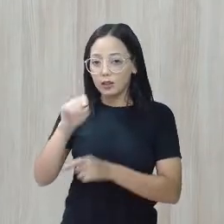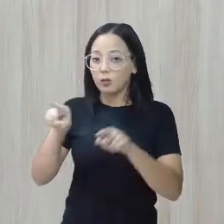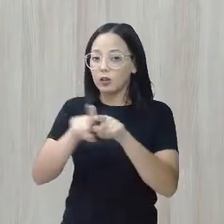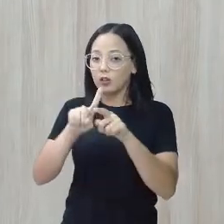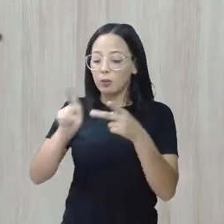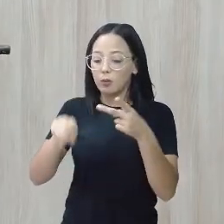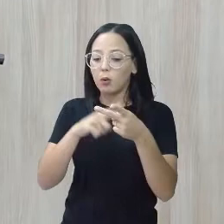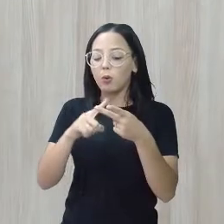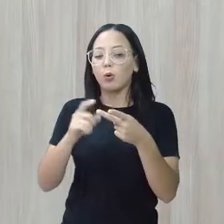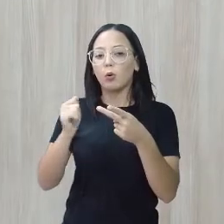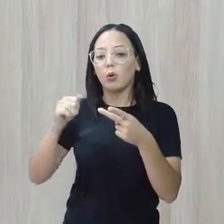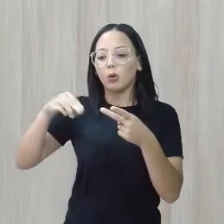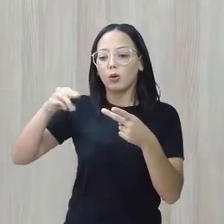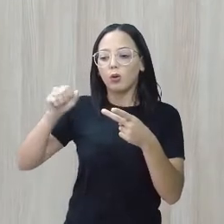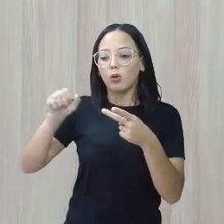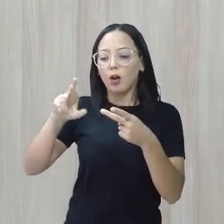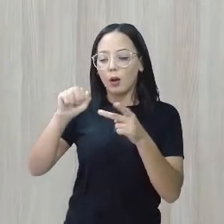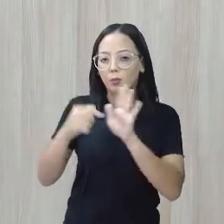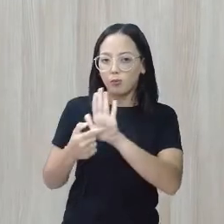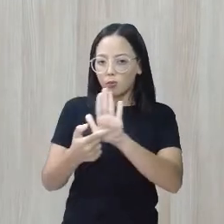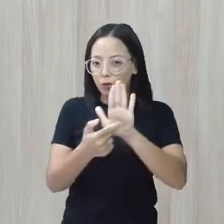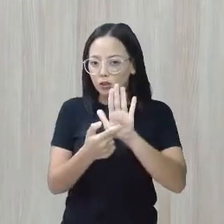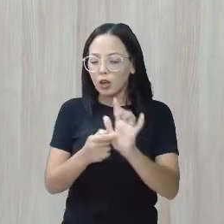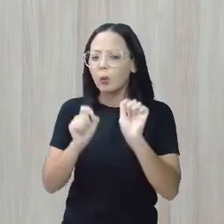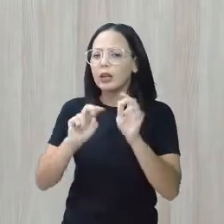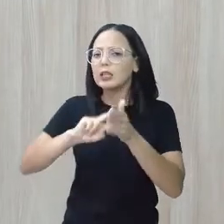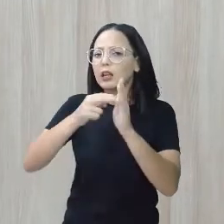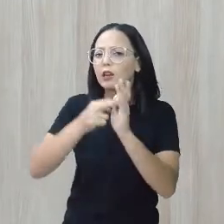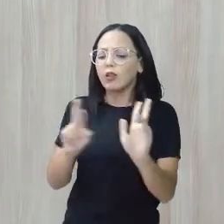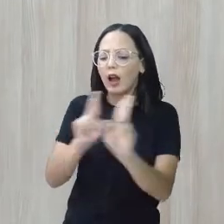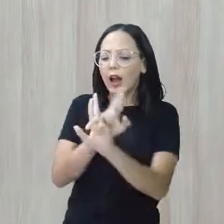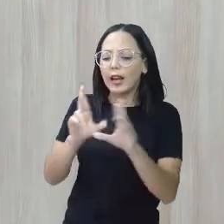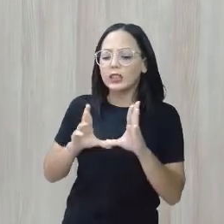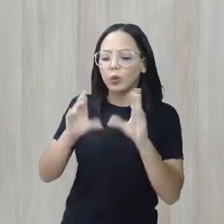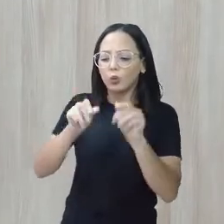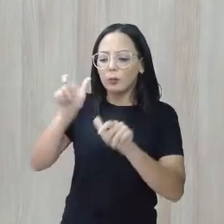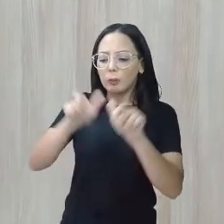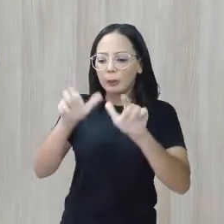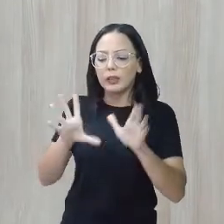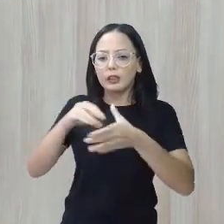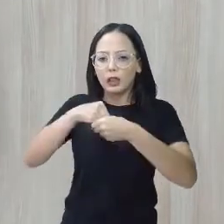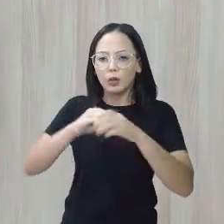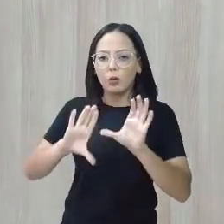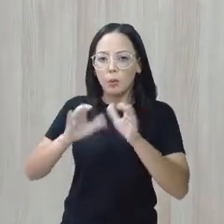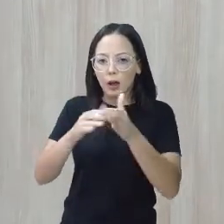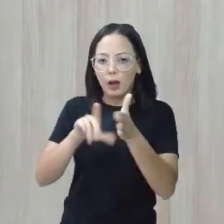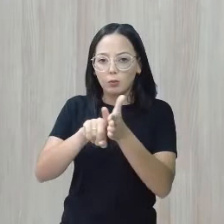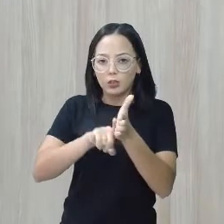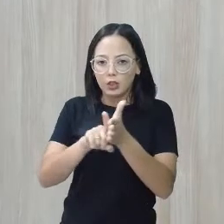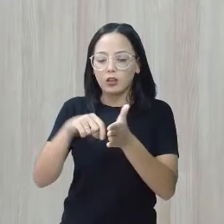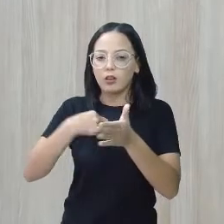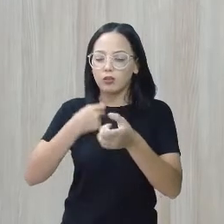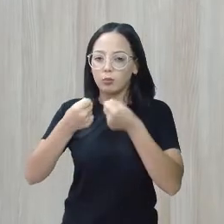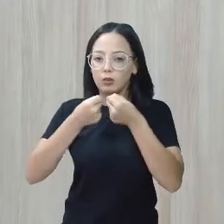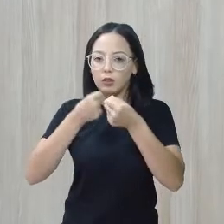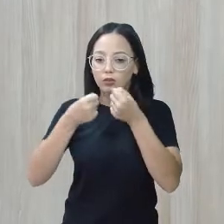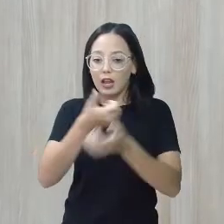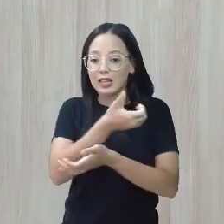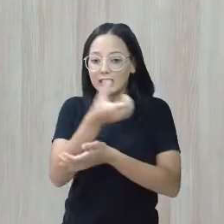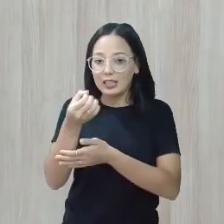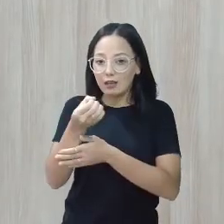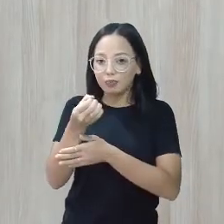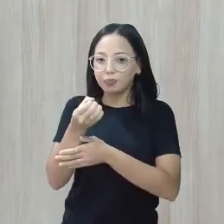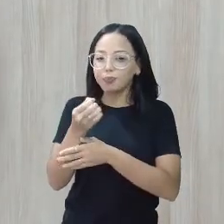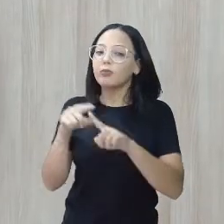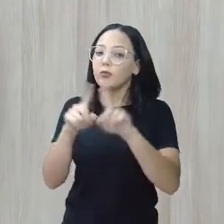seria todas as pessoas relacionadas dentro dessa pesquisa. Então, a gente teria que entrevistar as 100 pessoas. Mas,